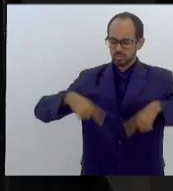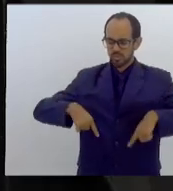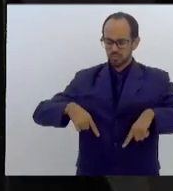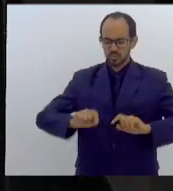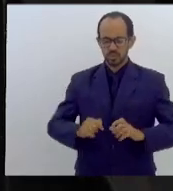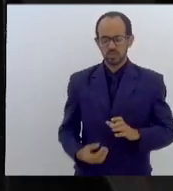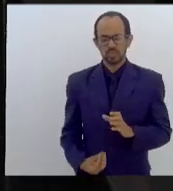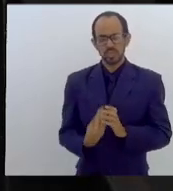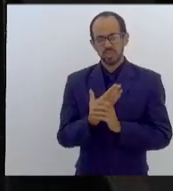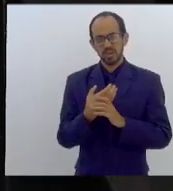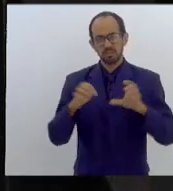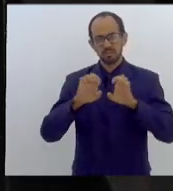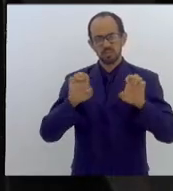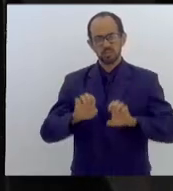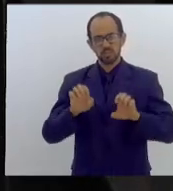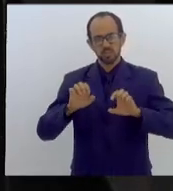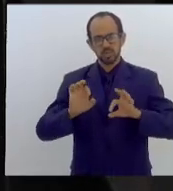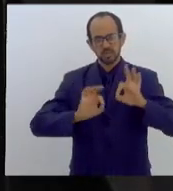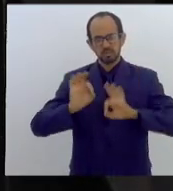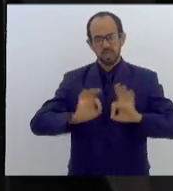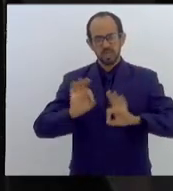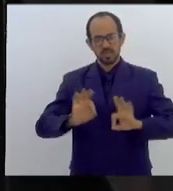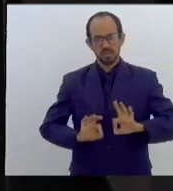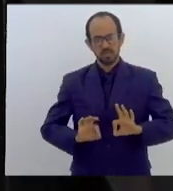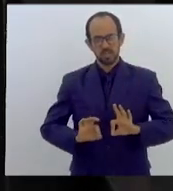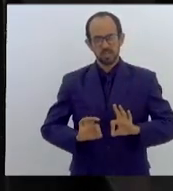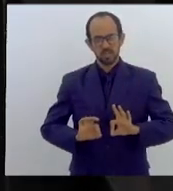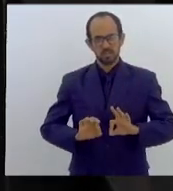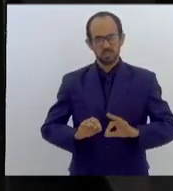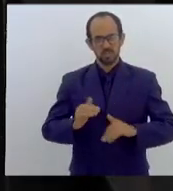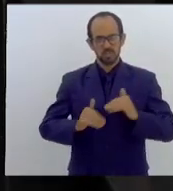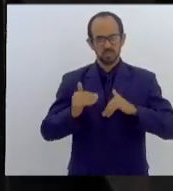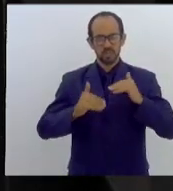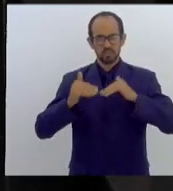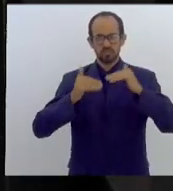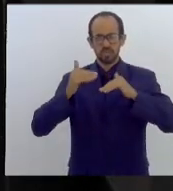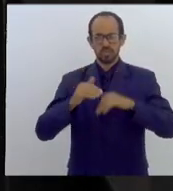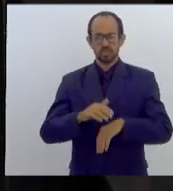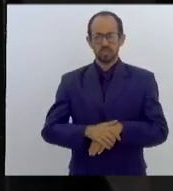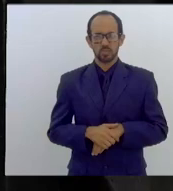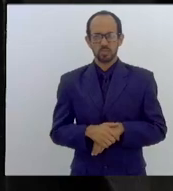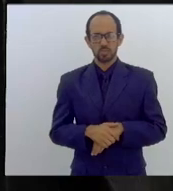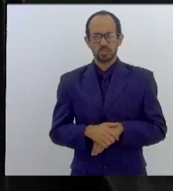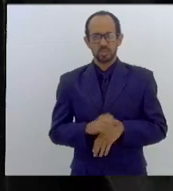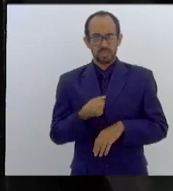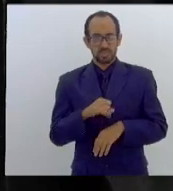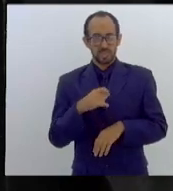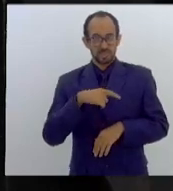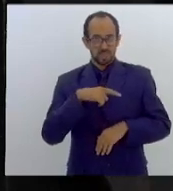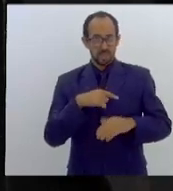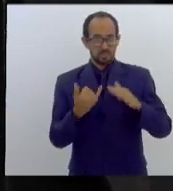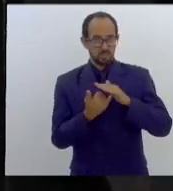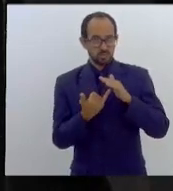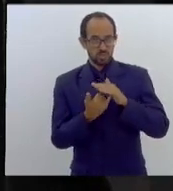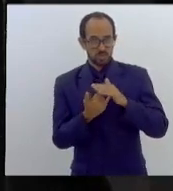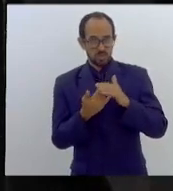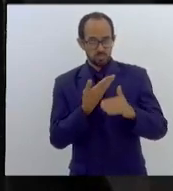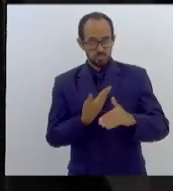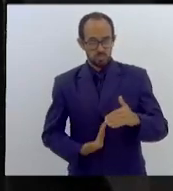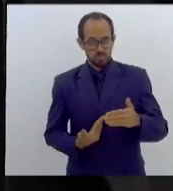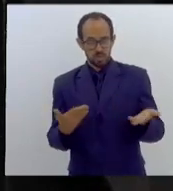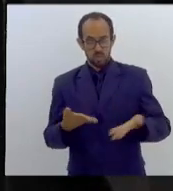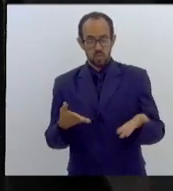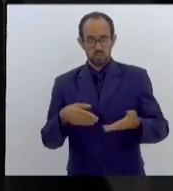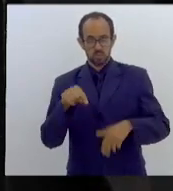estruturar uma agenda de planejamento, planejar o seu desenvolvimento. Aliás, se tem uma instituição pública hoje no Rio de Janeiro, na